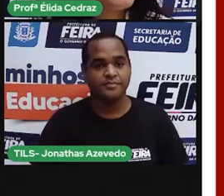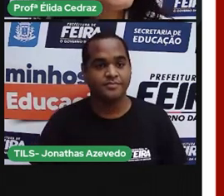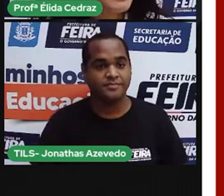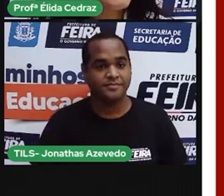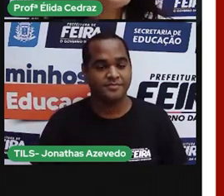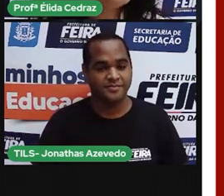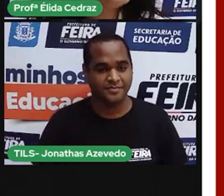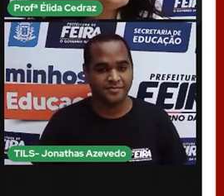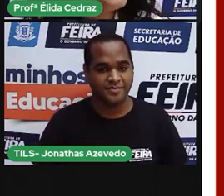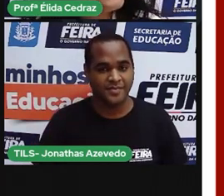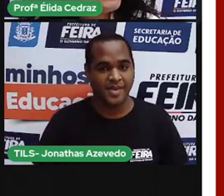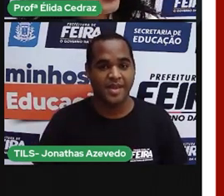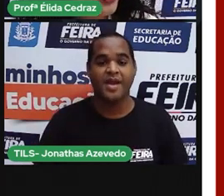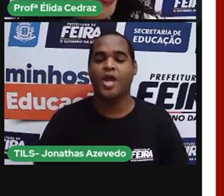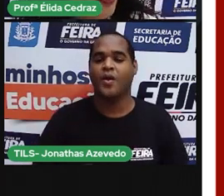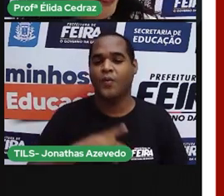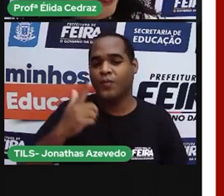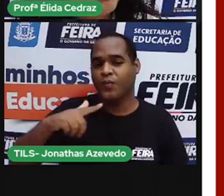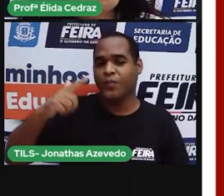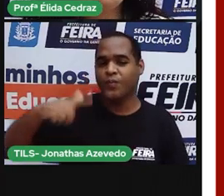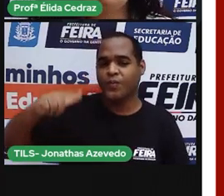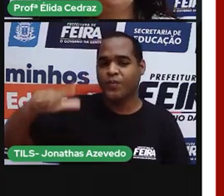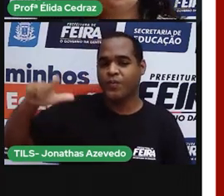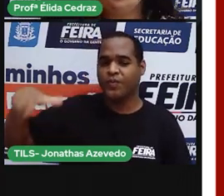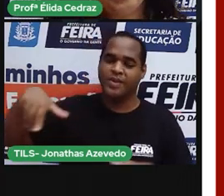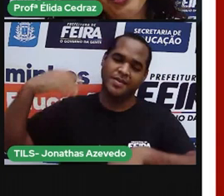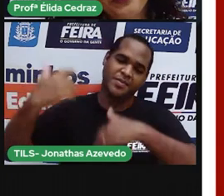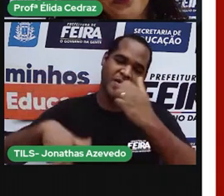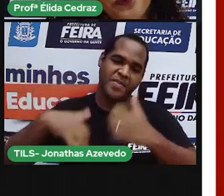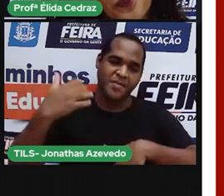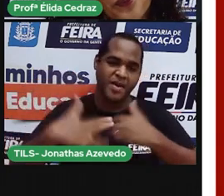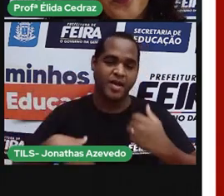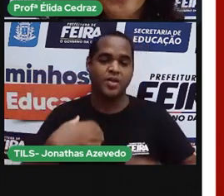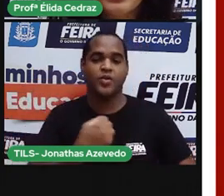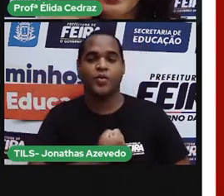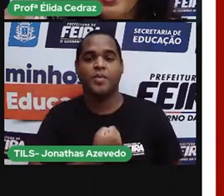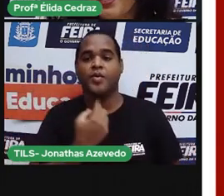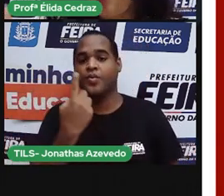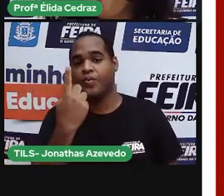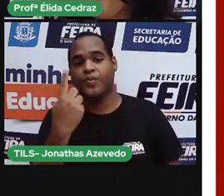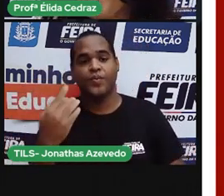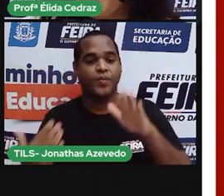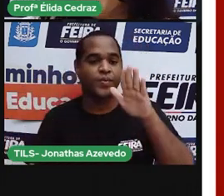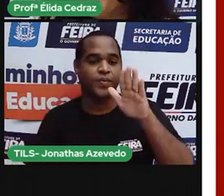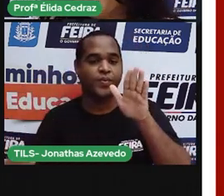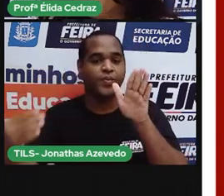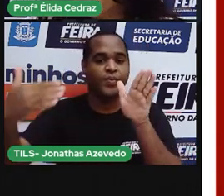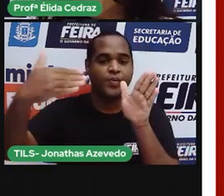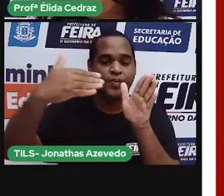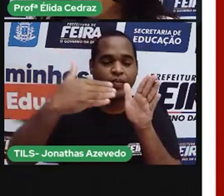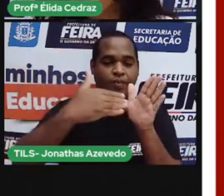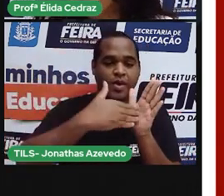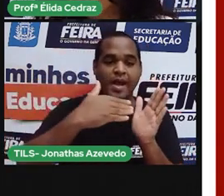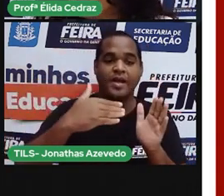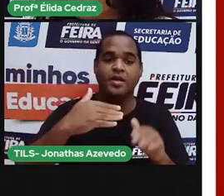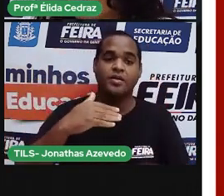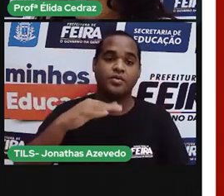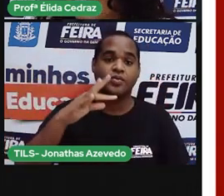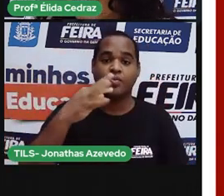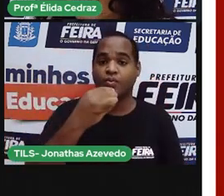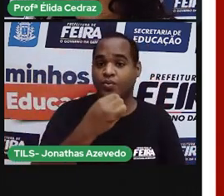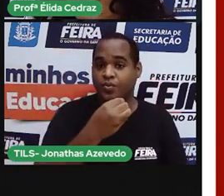E vai começar tudo de novo. Do número 1, aumentando